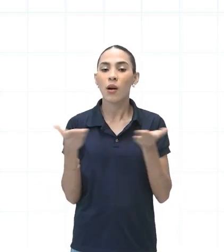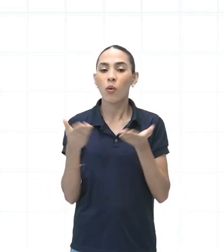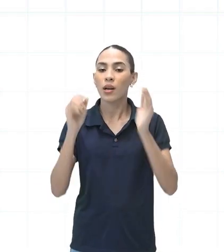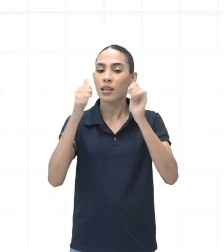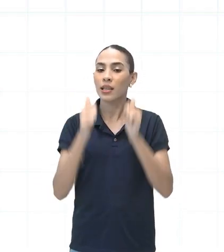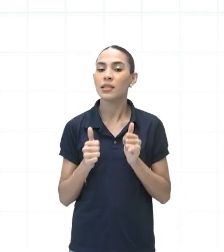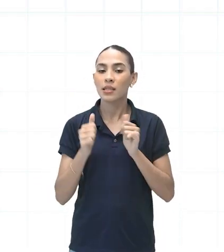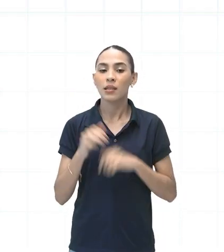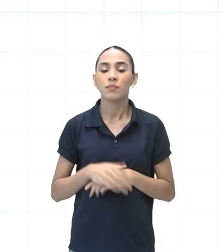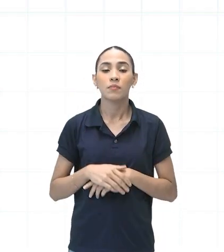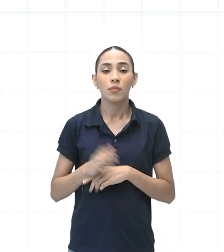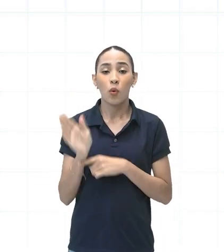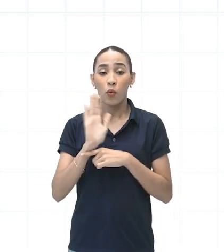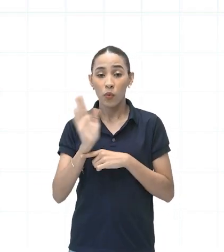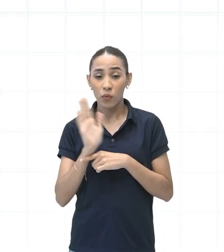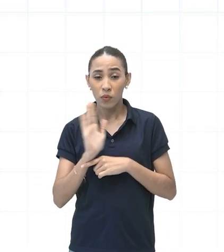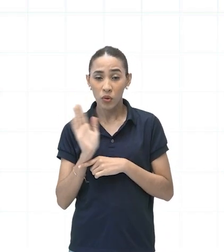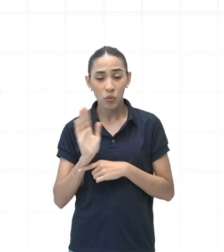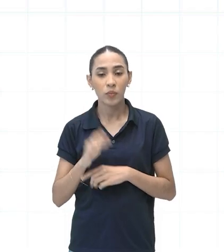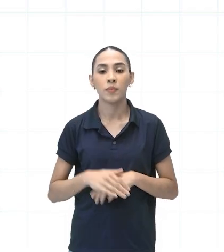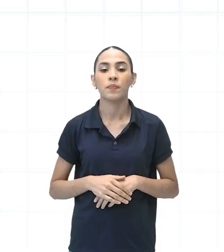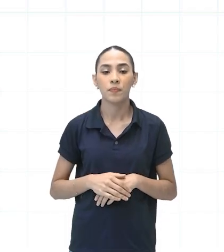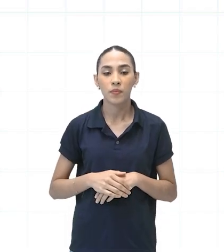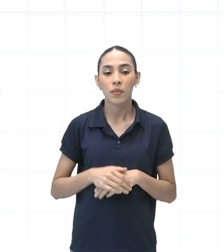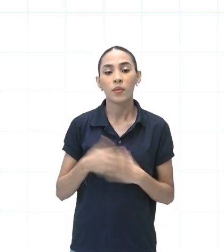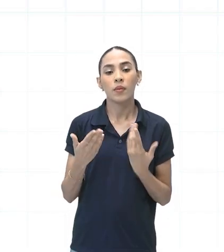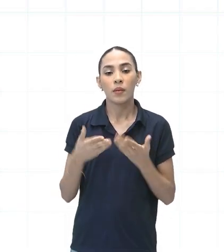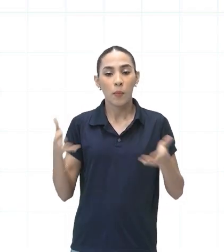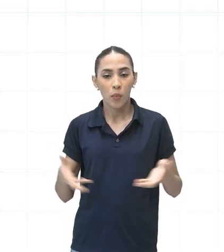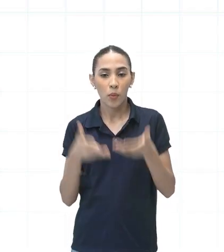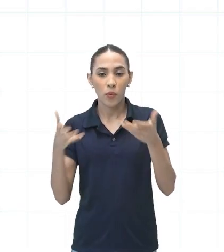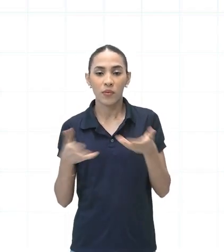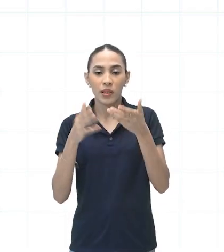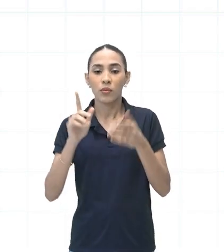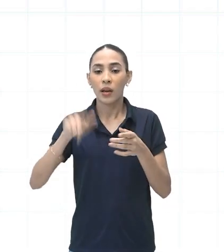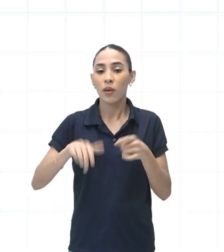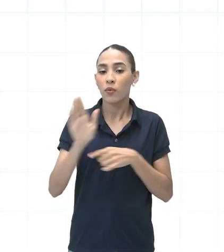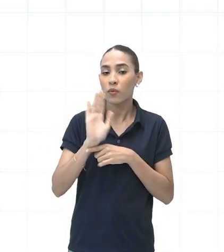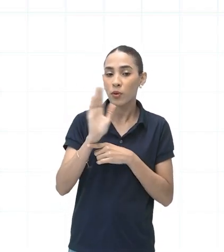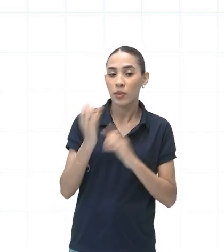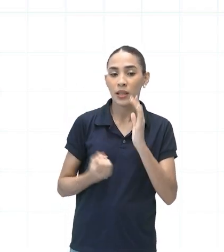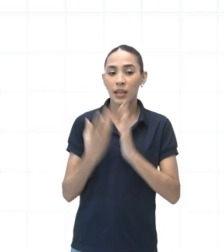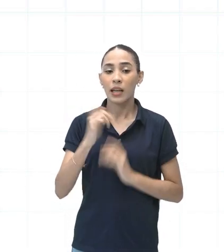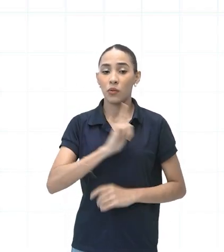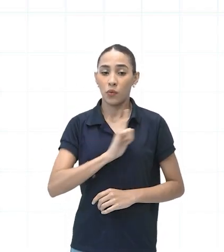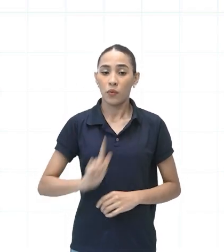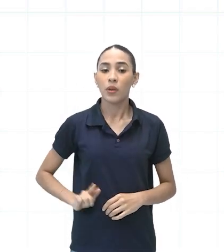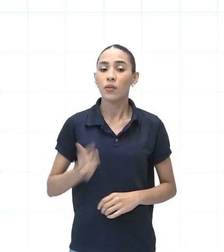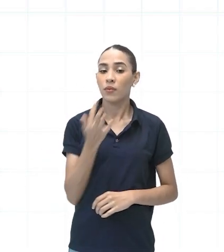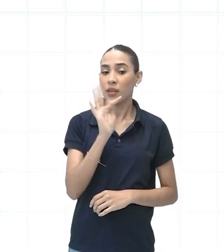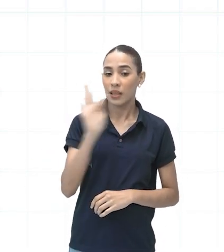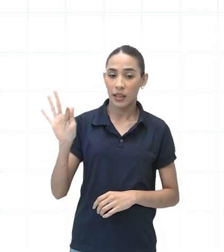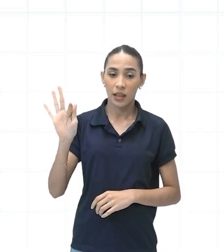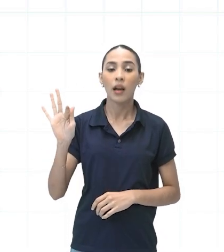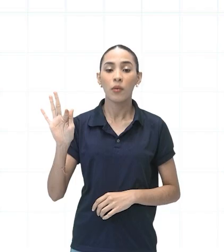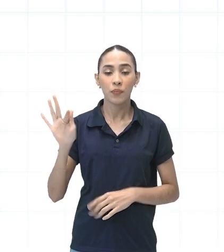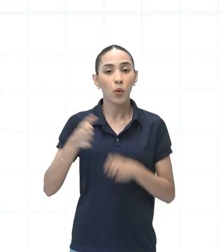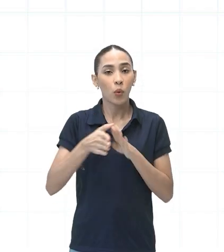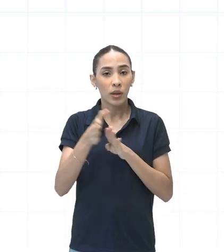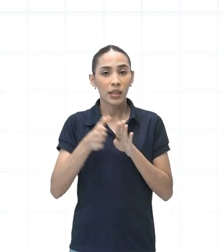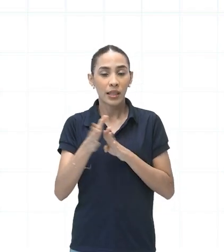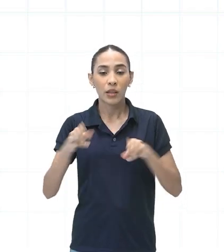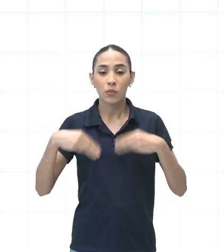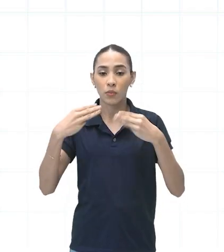analisando aqui o filme publicitário, o filme que foi promovido. É um filme criado pelo governo federal, claro, ali orientado